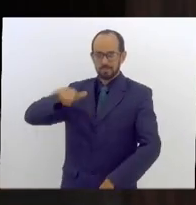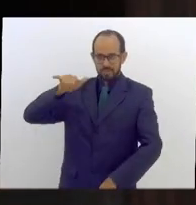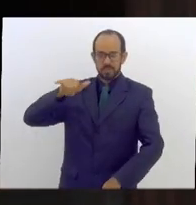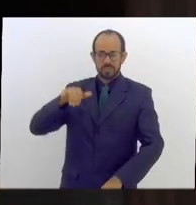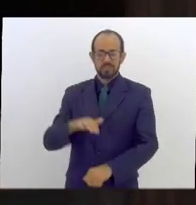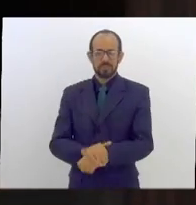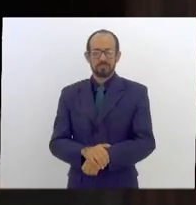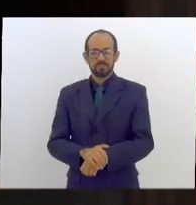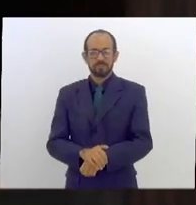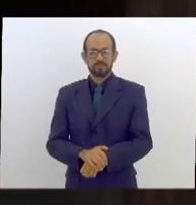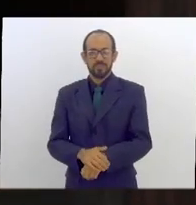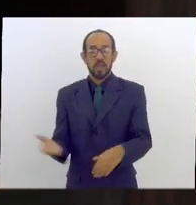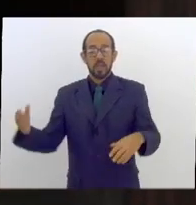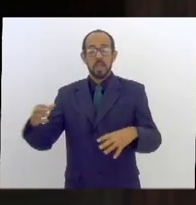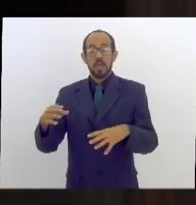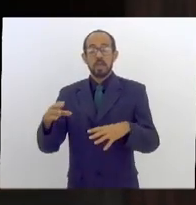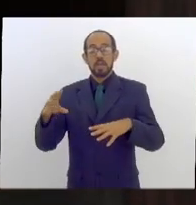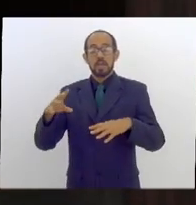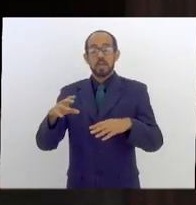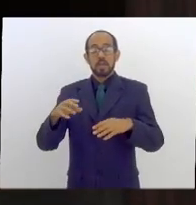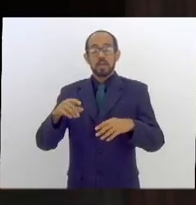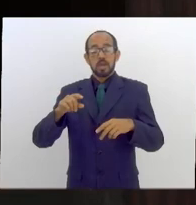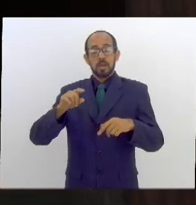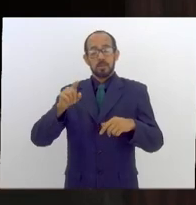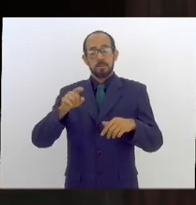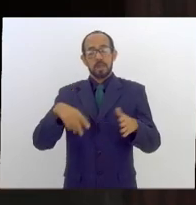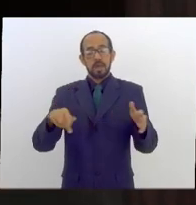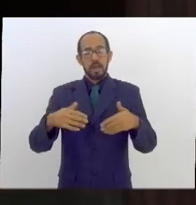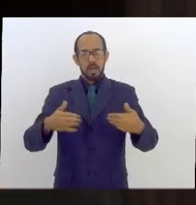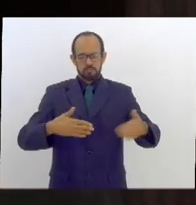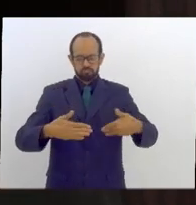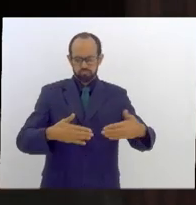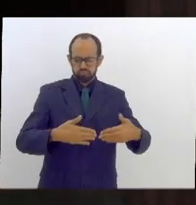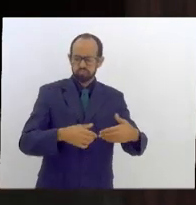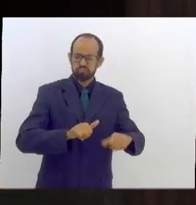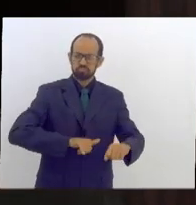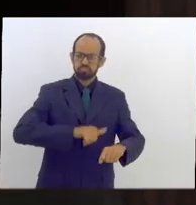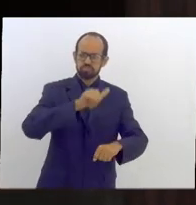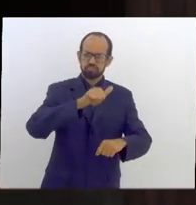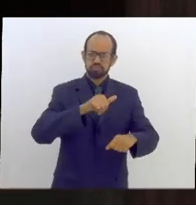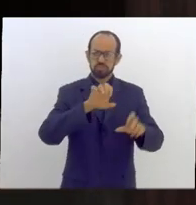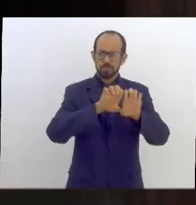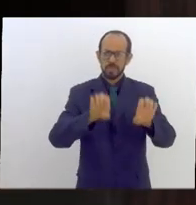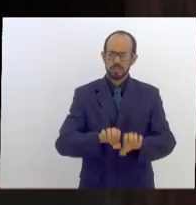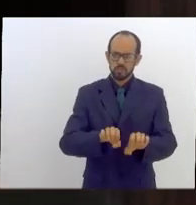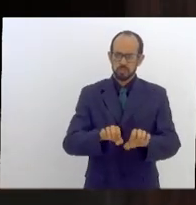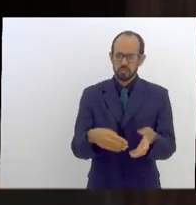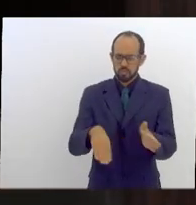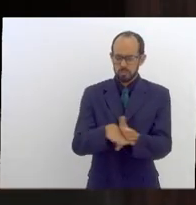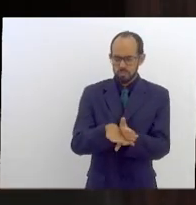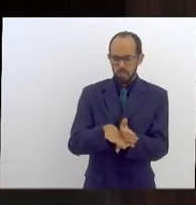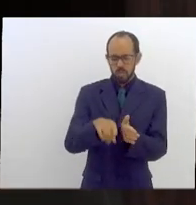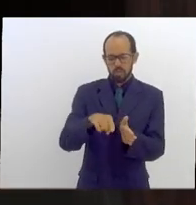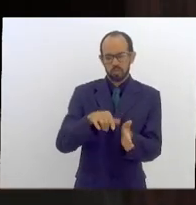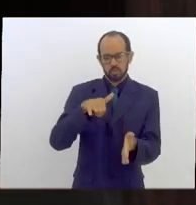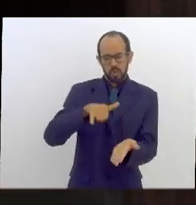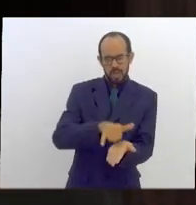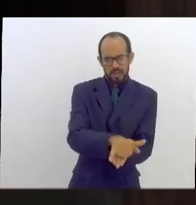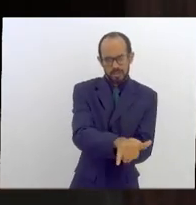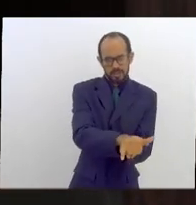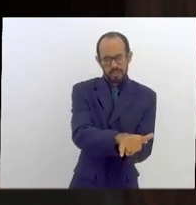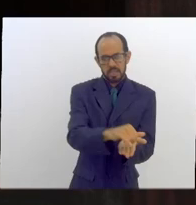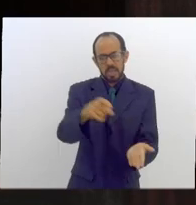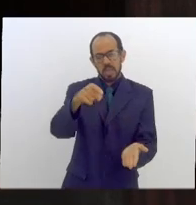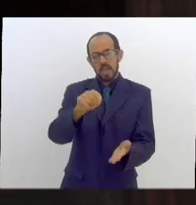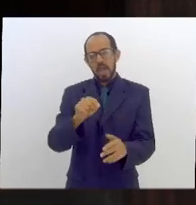Constituída pela aviação civil, pela indústria aeronáutica, pela infraestrutura aeroportuária e pela Força Aérea, a aeronáutica brasileira